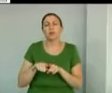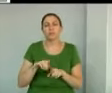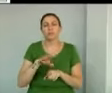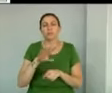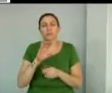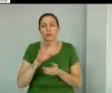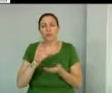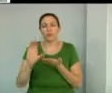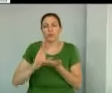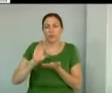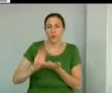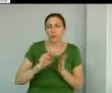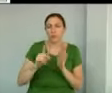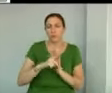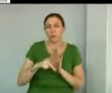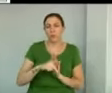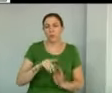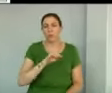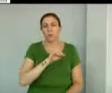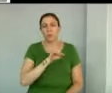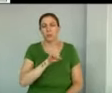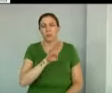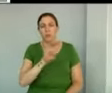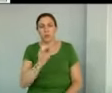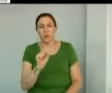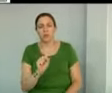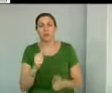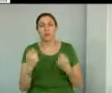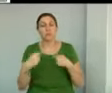mais R$ 1.200.000. Então tem que gastar no mínimo